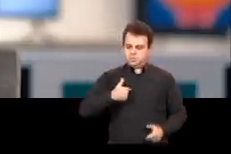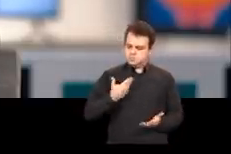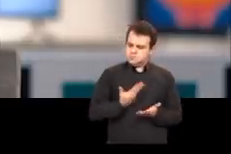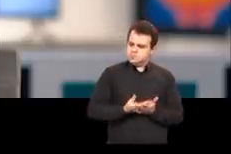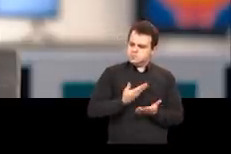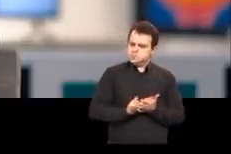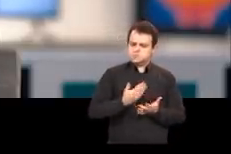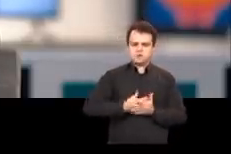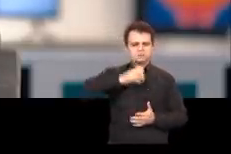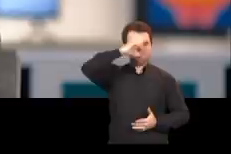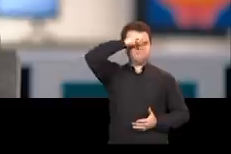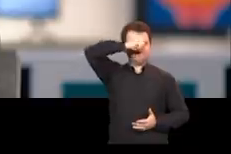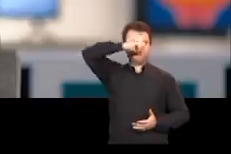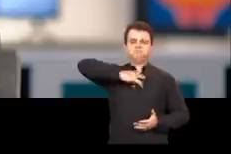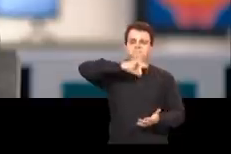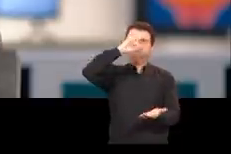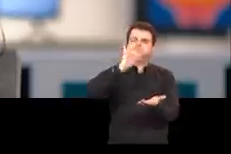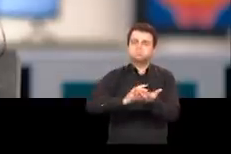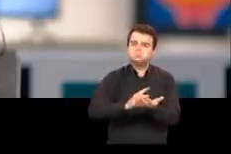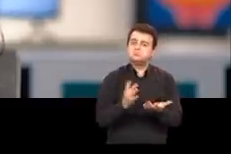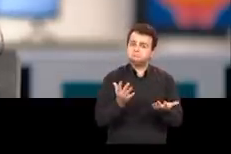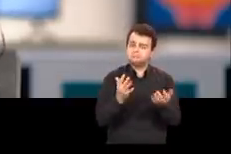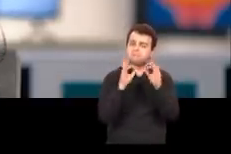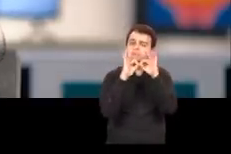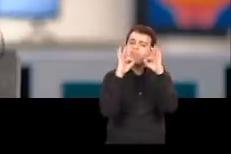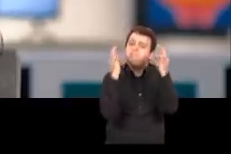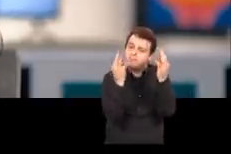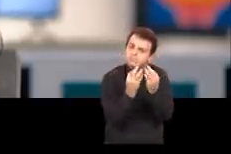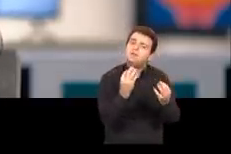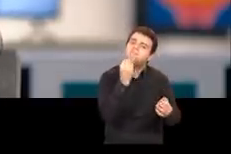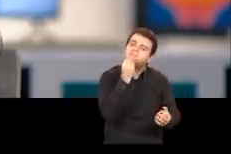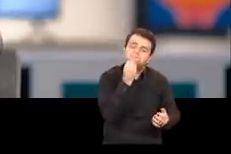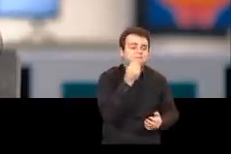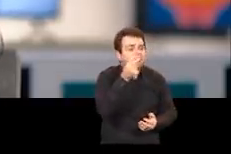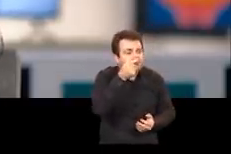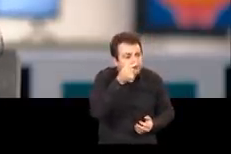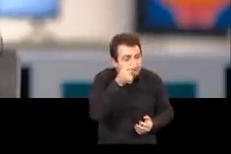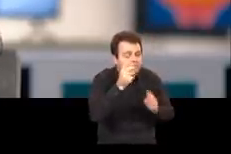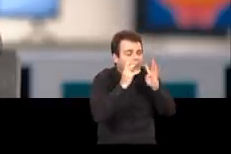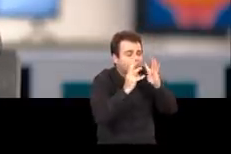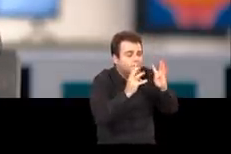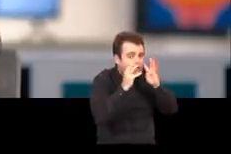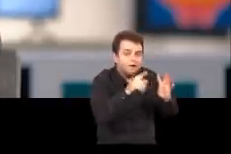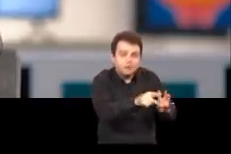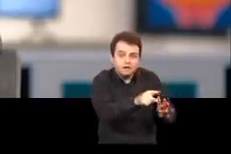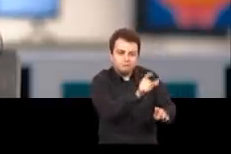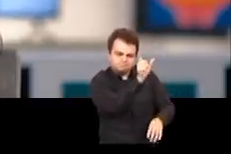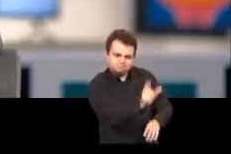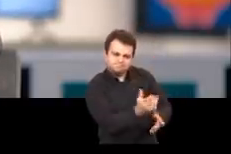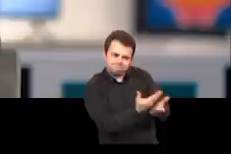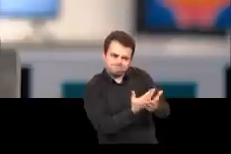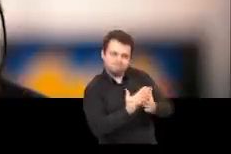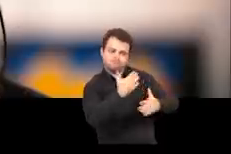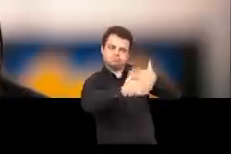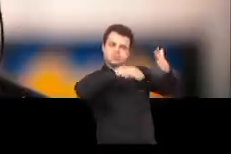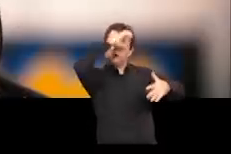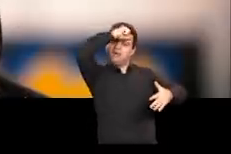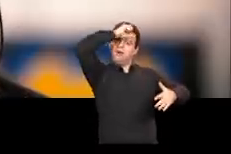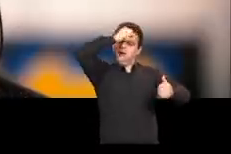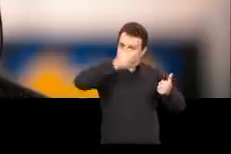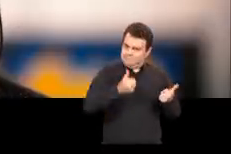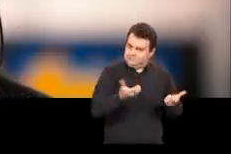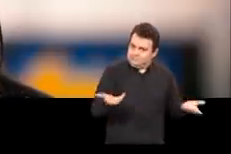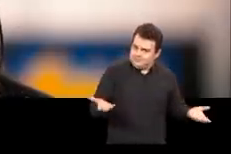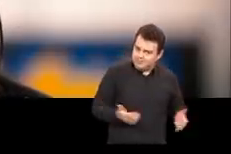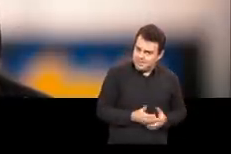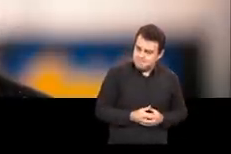que cada família acompanhe de perto e integralmente o desempenho escolar de seus filhos. É isso